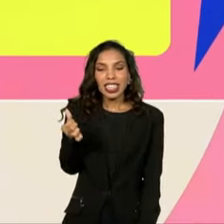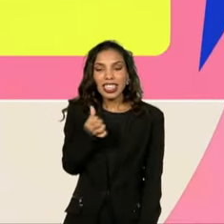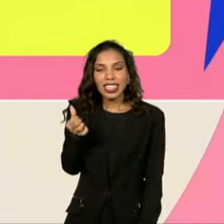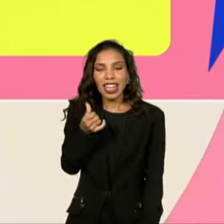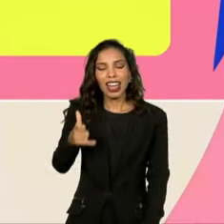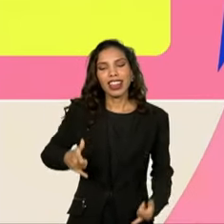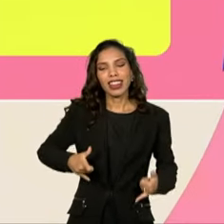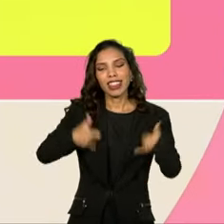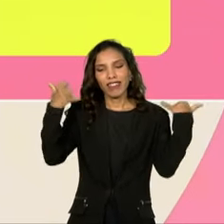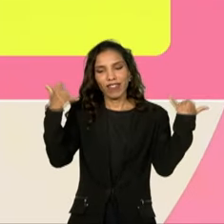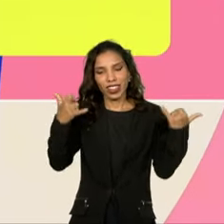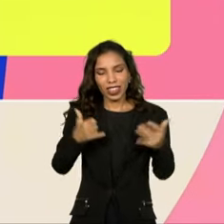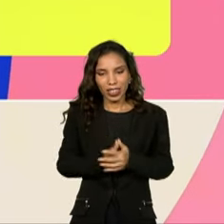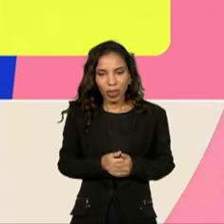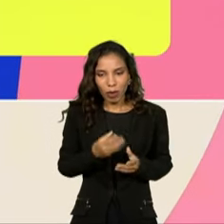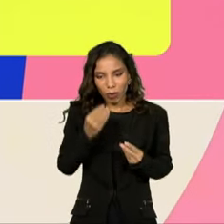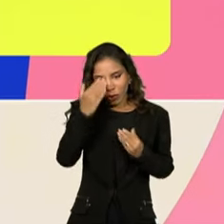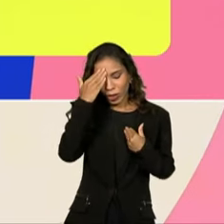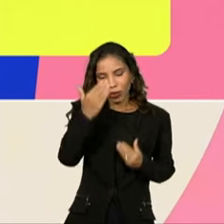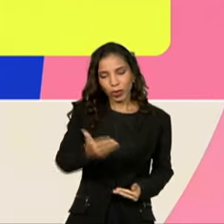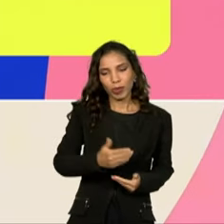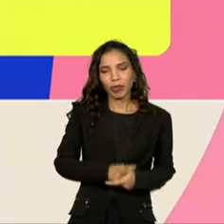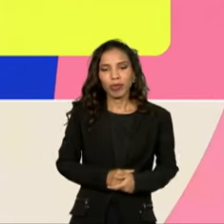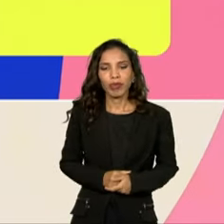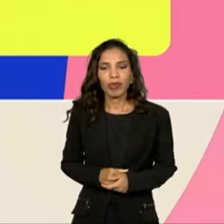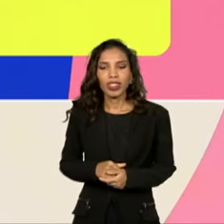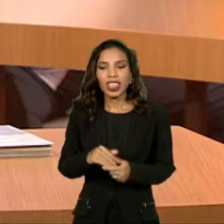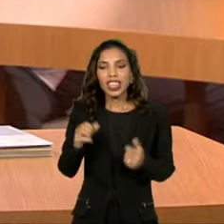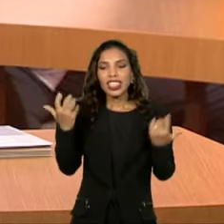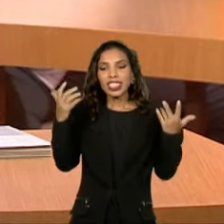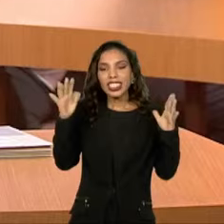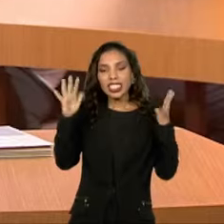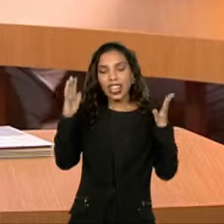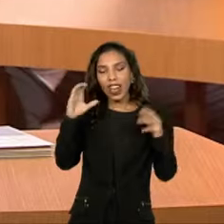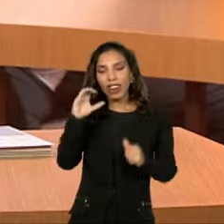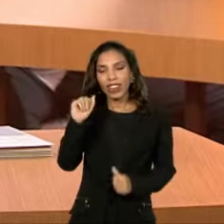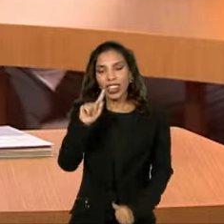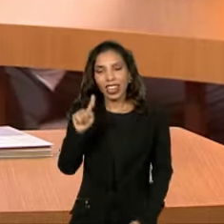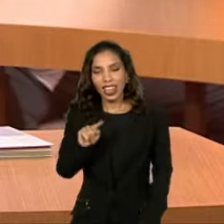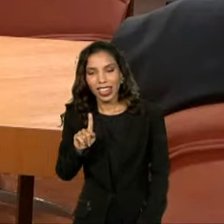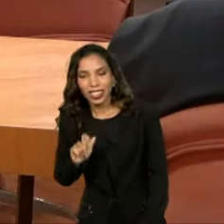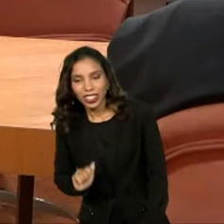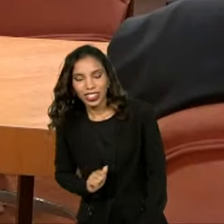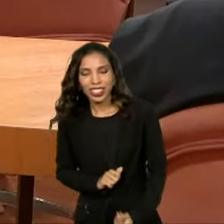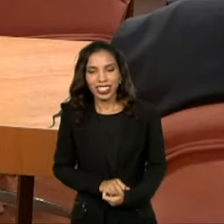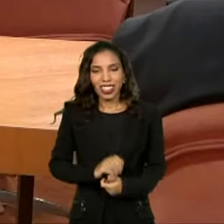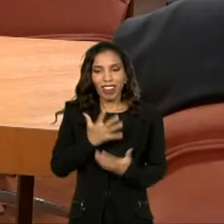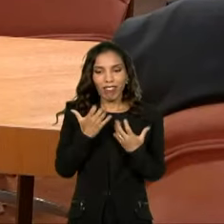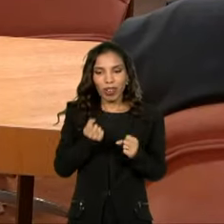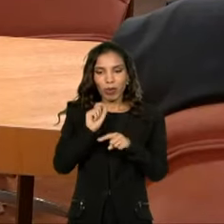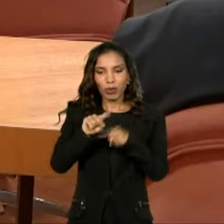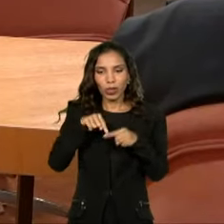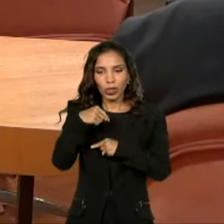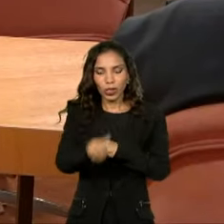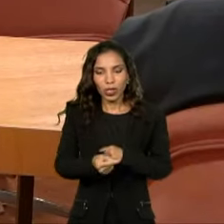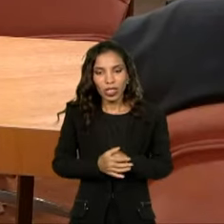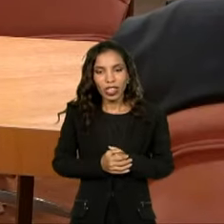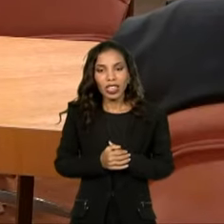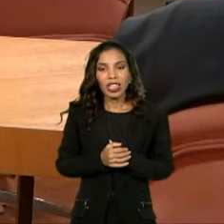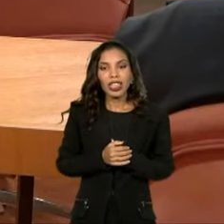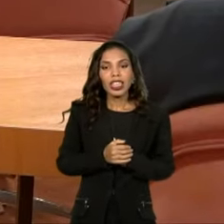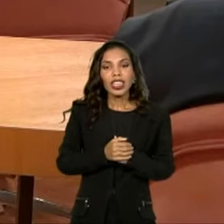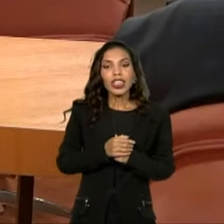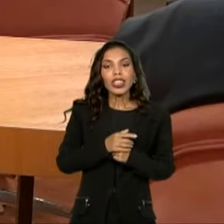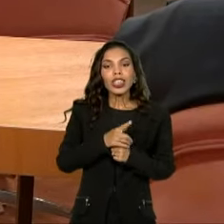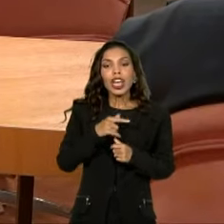66º aniversário. Obrigada, Lucinete. Salve, Cazuza. Vamos à próxima, por favor. Giza